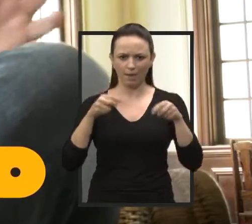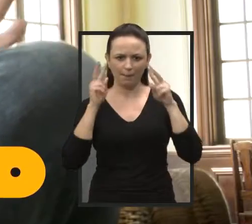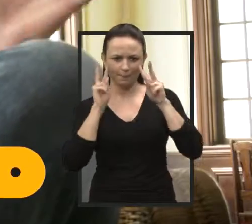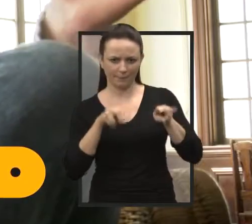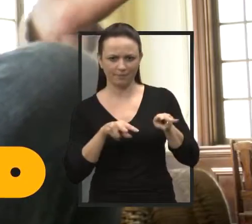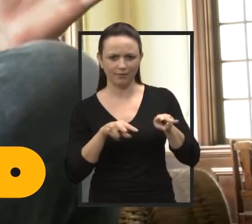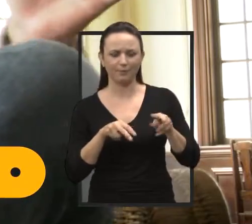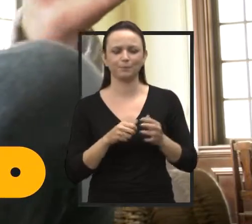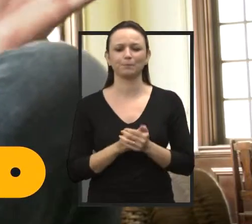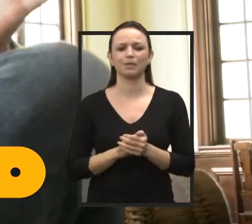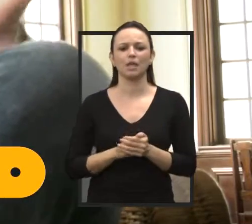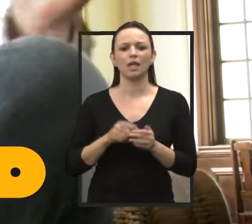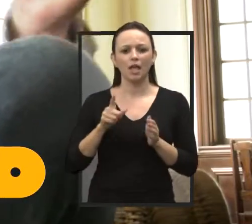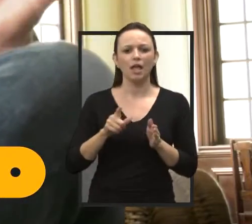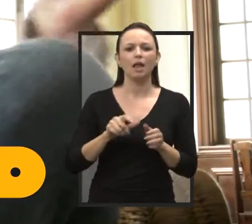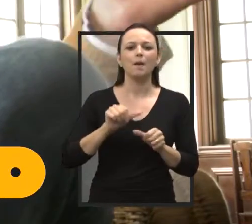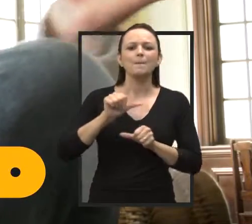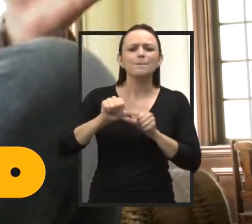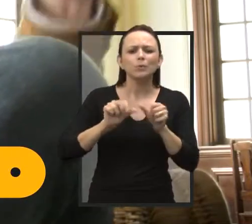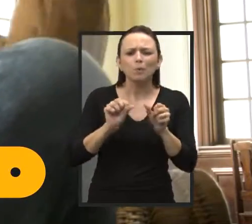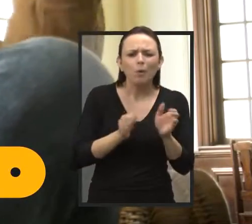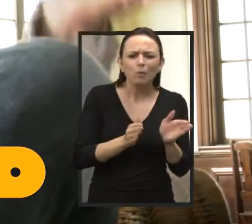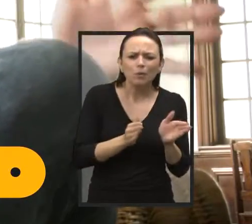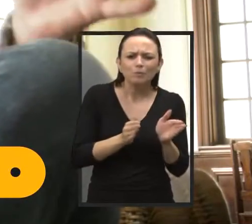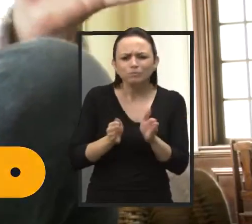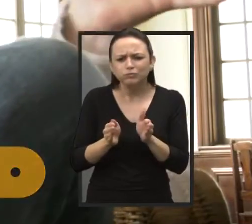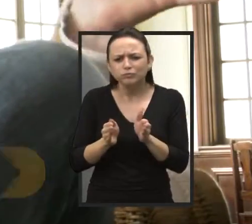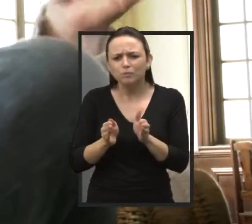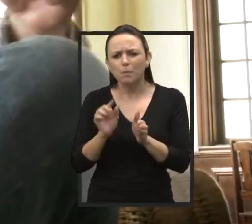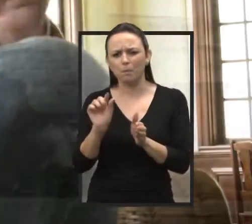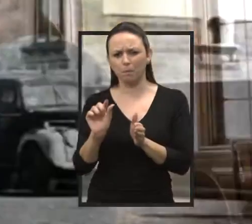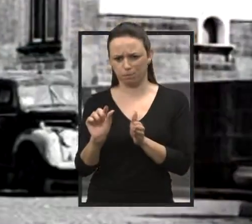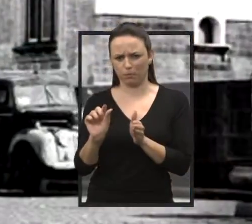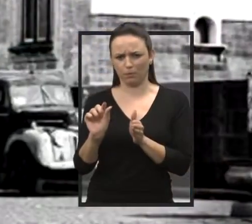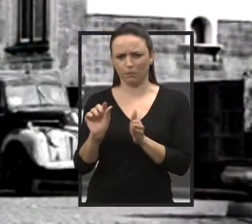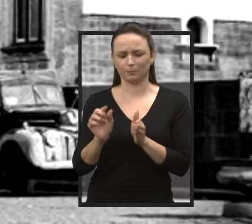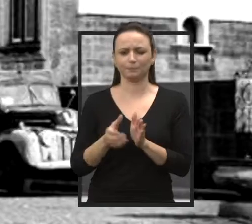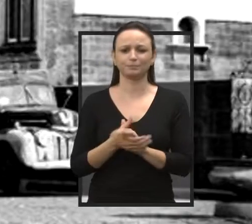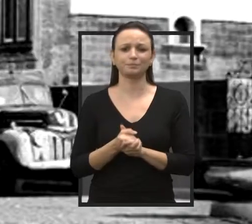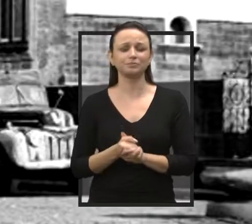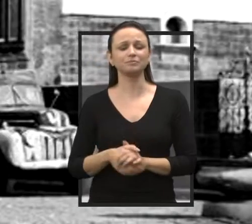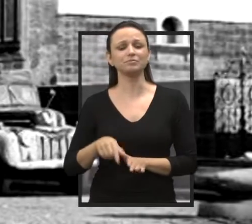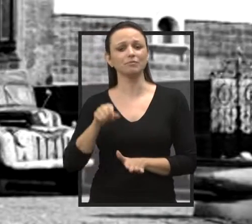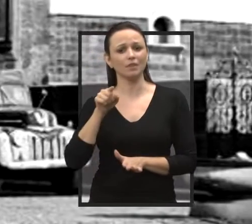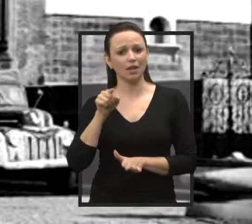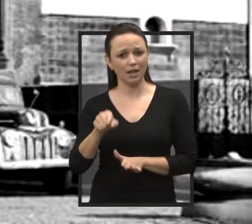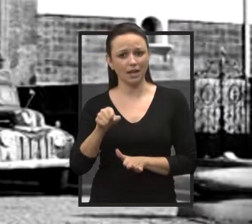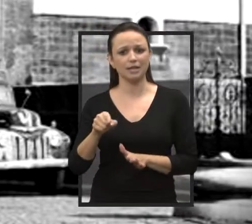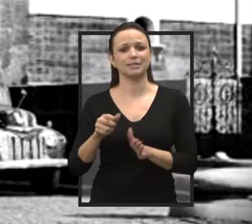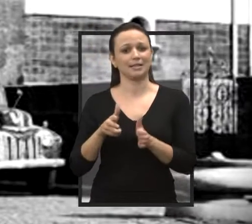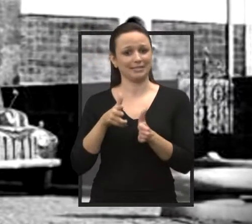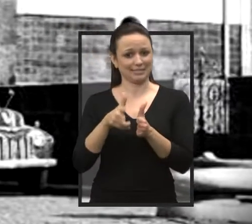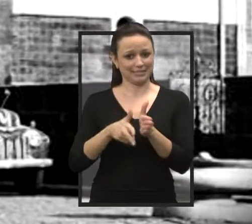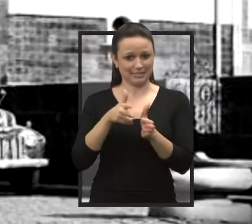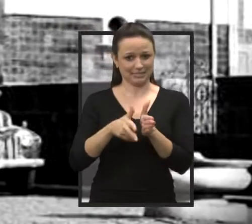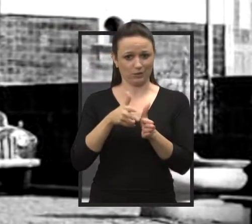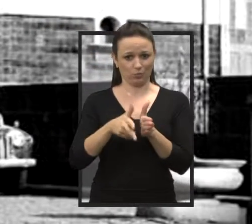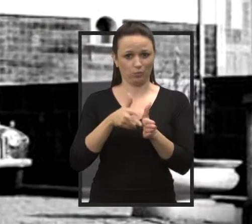demonstram isso. Ela foi deslocada um pouquinho, a área central dela. Ela passou a ser uma